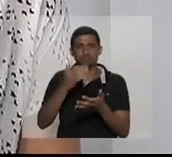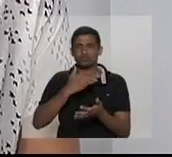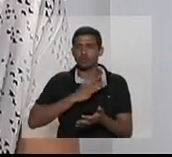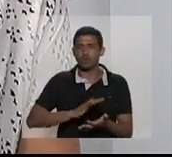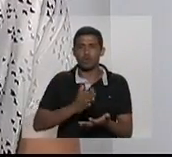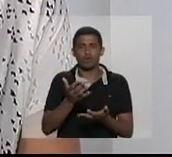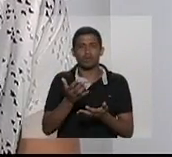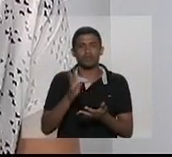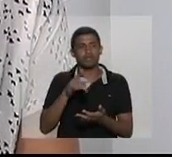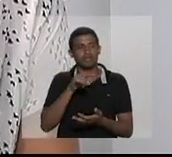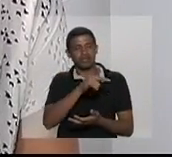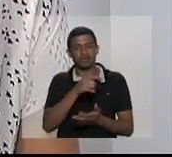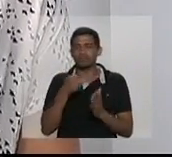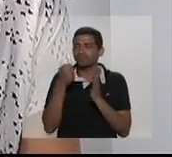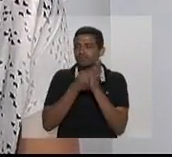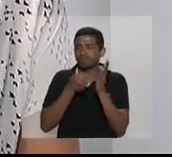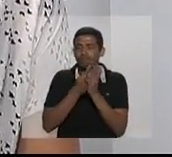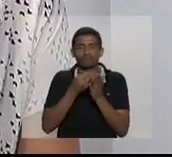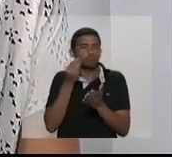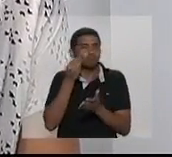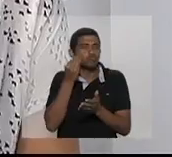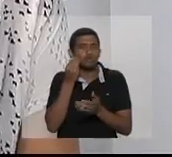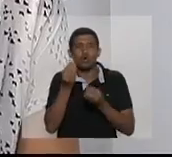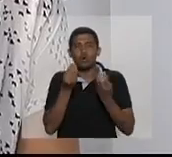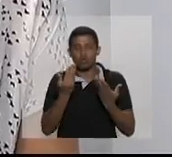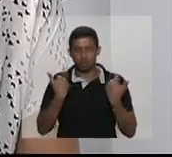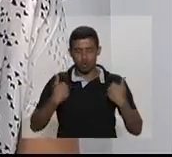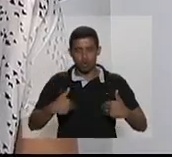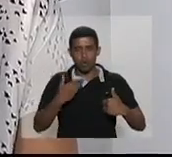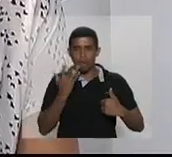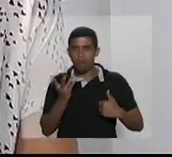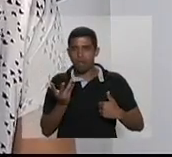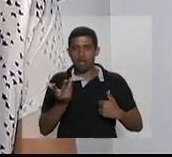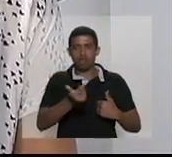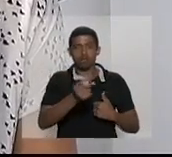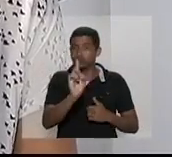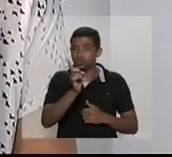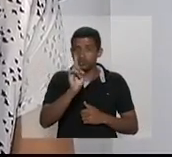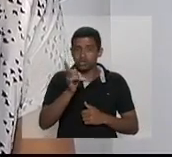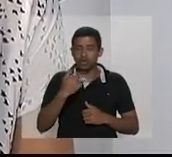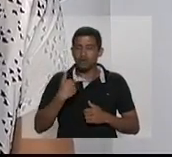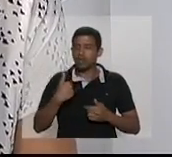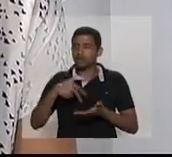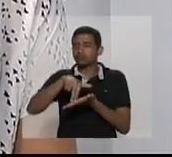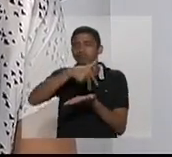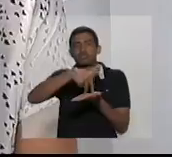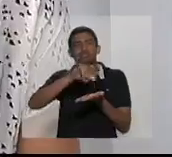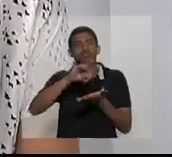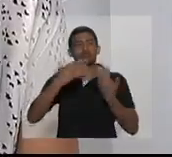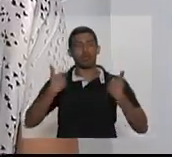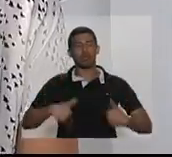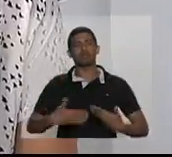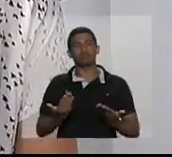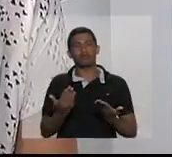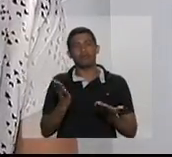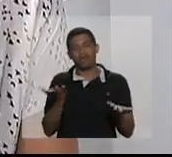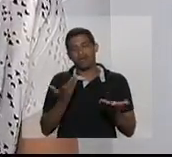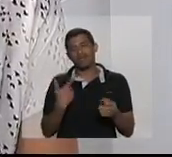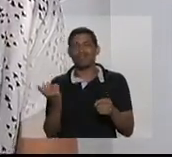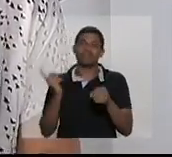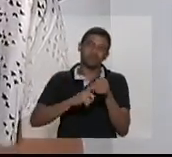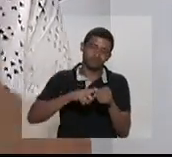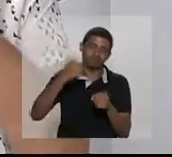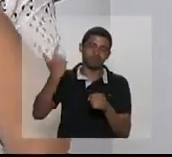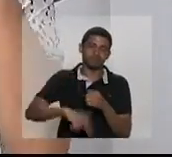sempre sexualizado, e a proposta dela não era sexualizar o corpo, e sim dançar o corpo com o corpo. E agora a gente também volta aí,